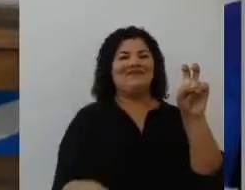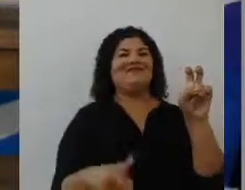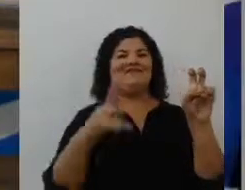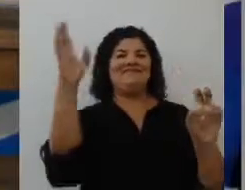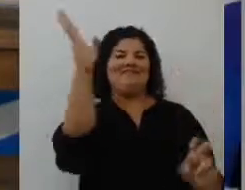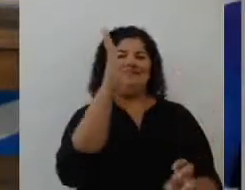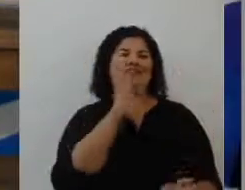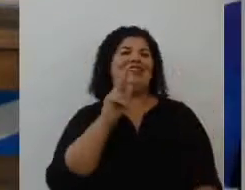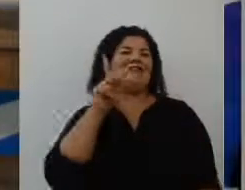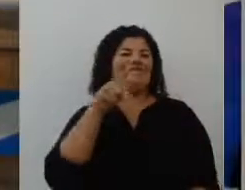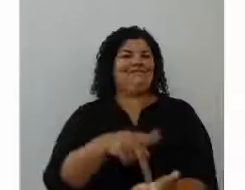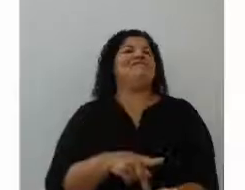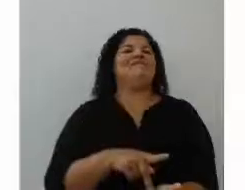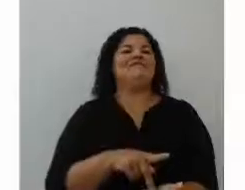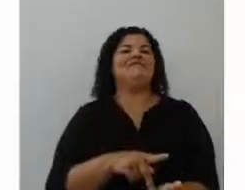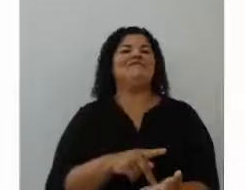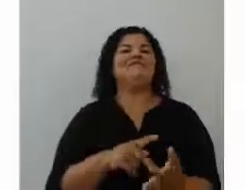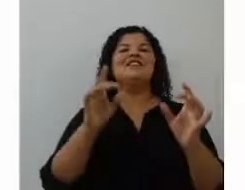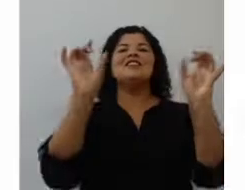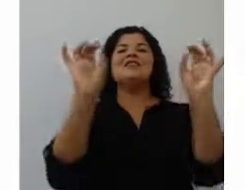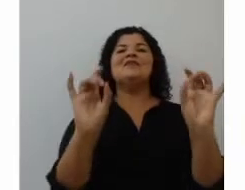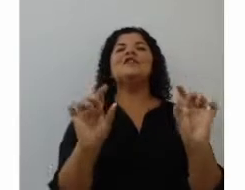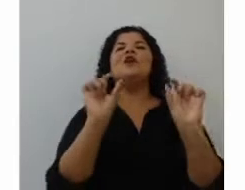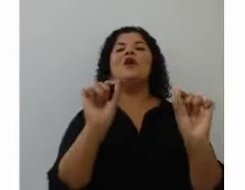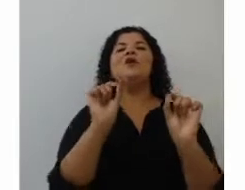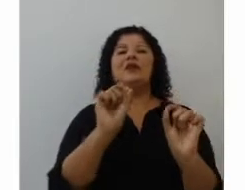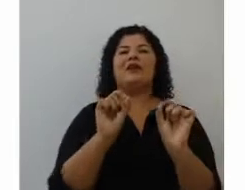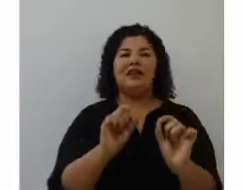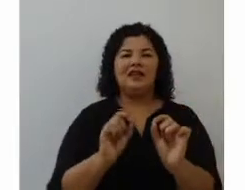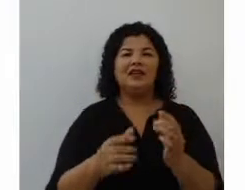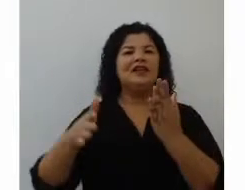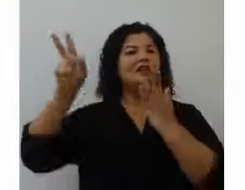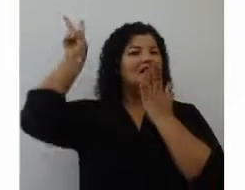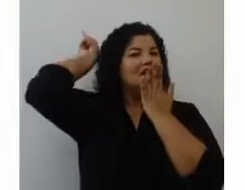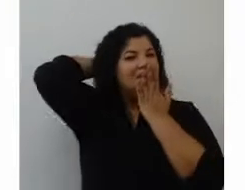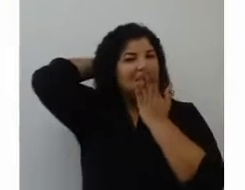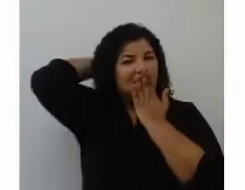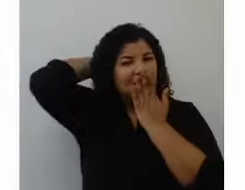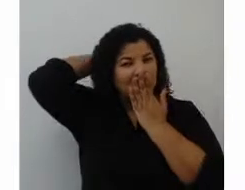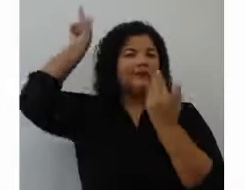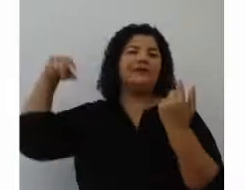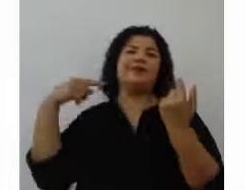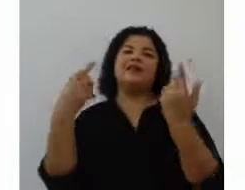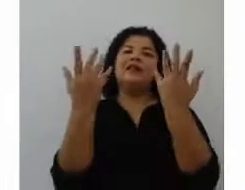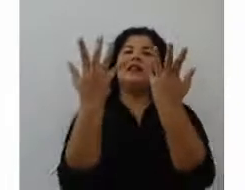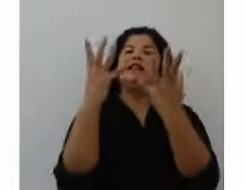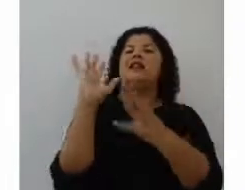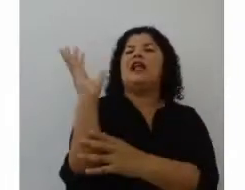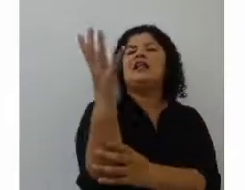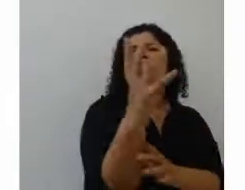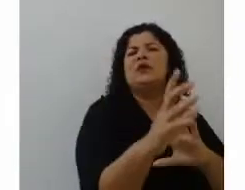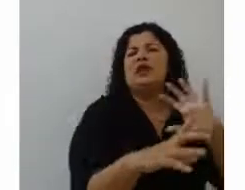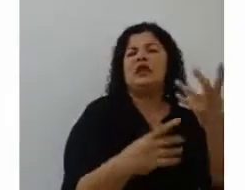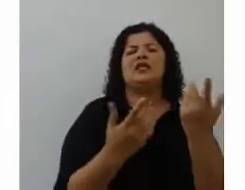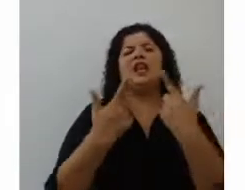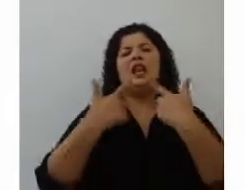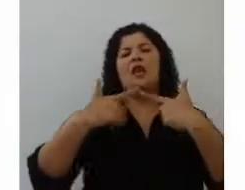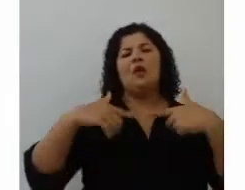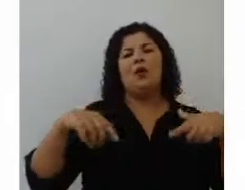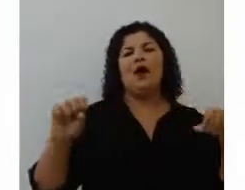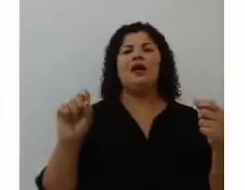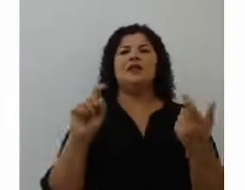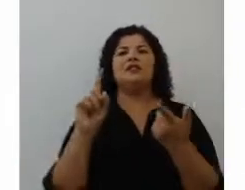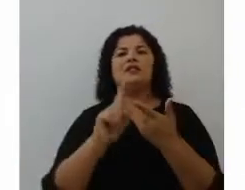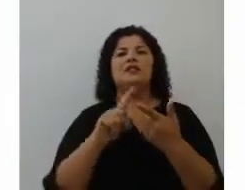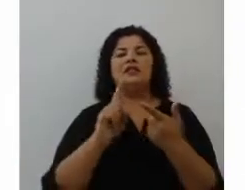especial, como está aí na tela de vocês, ó, o índio, a natureza, a linguagem e o